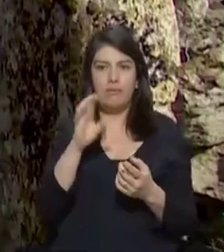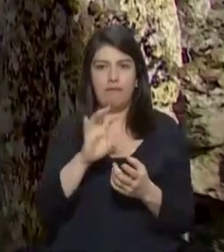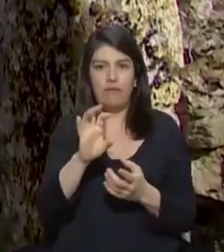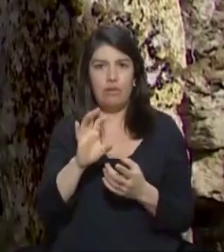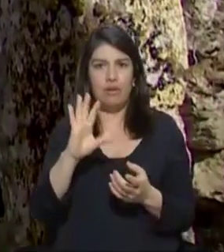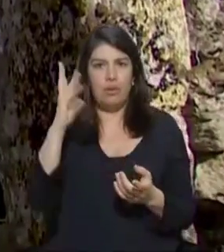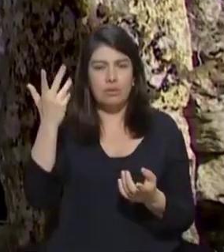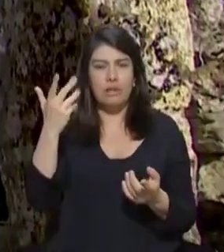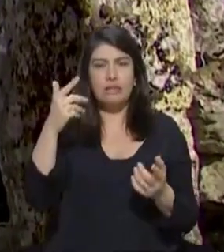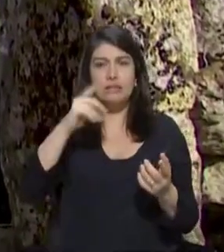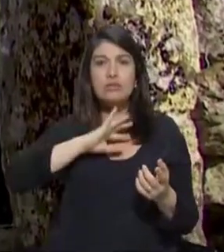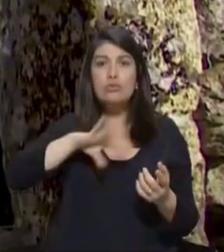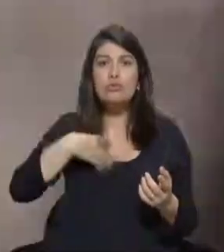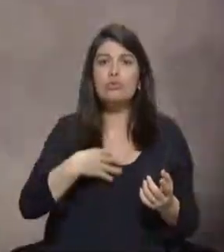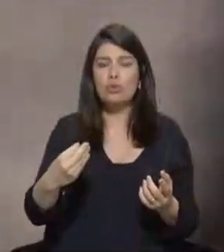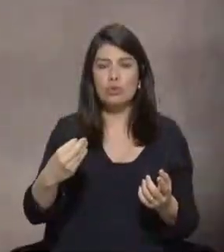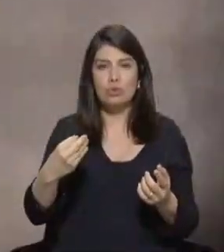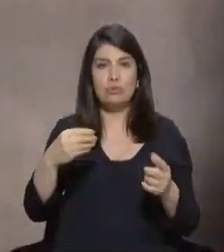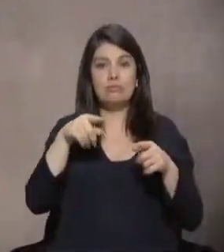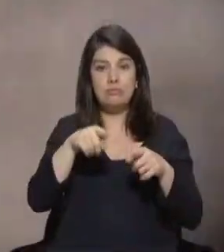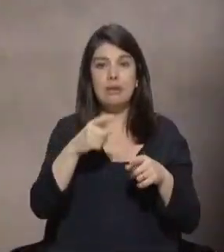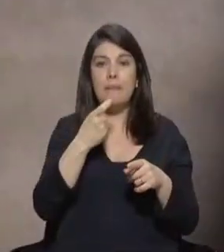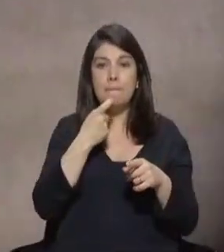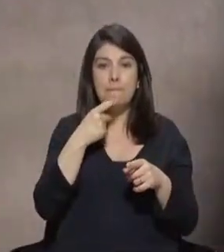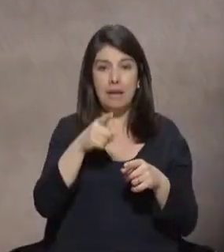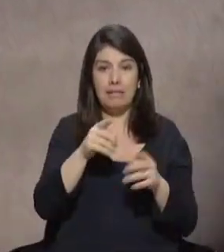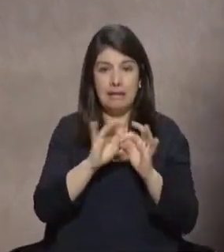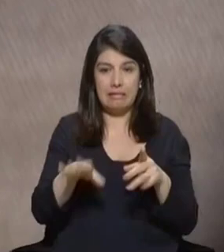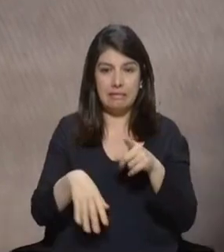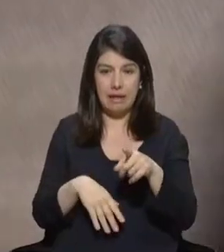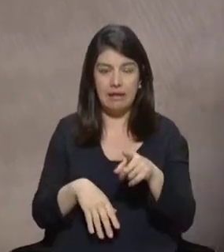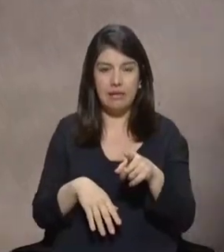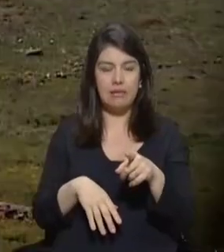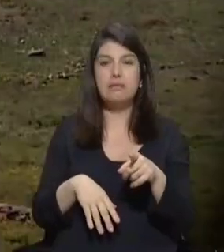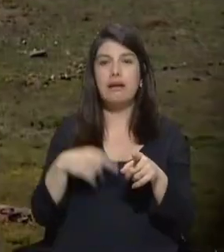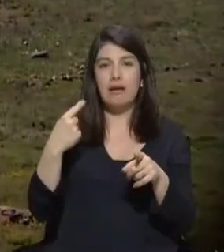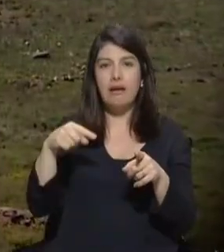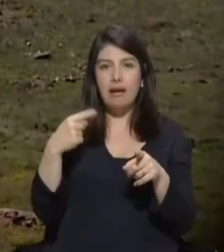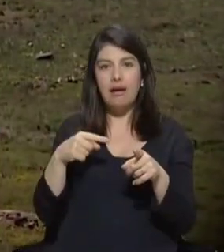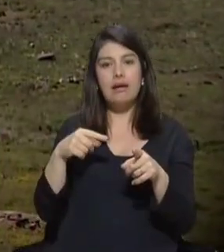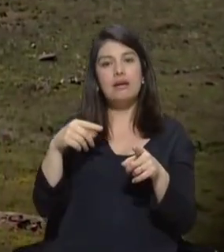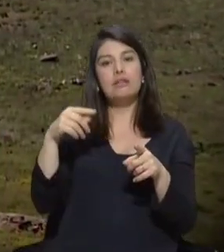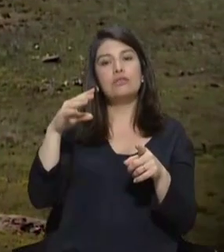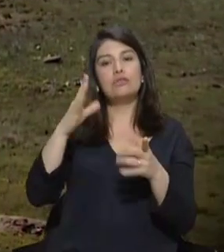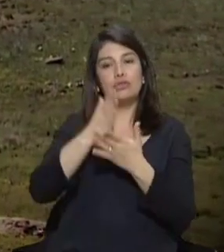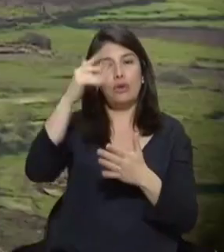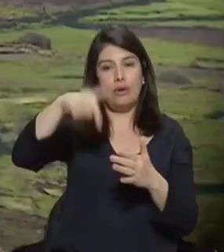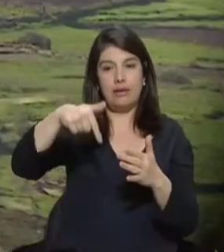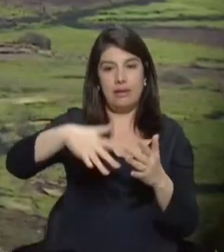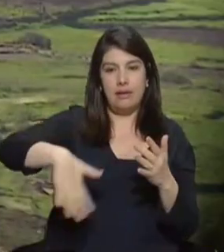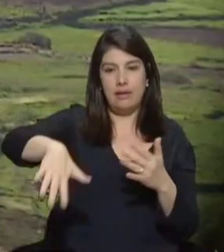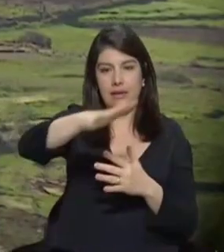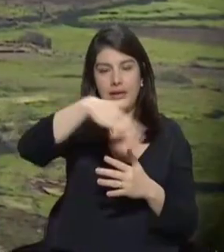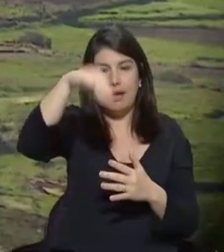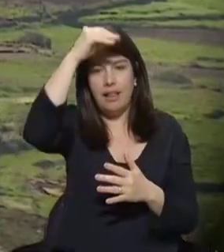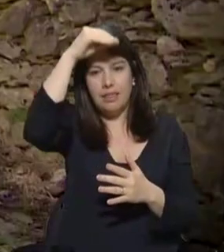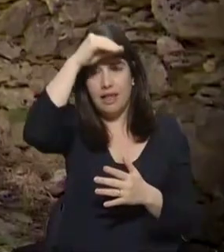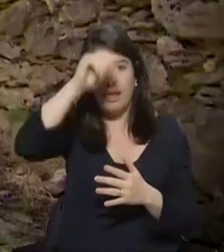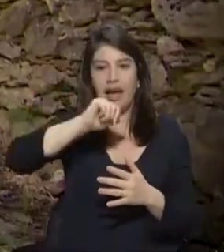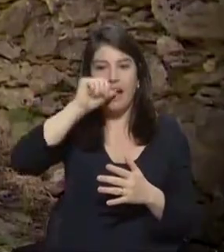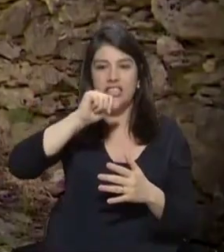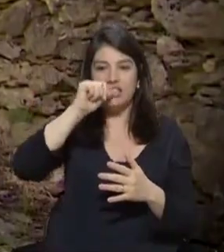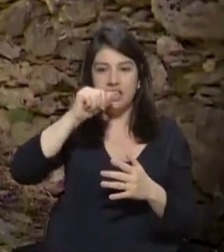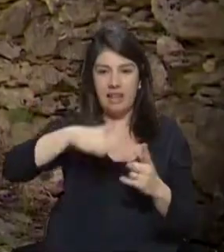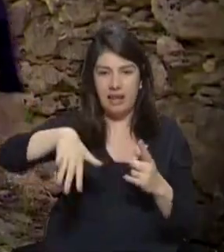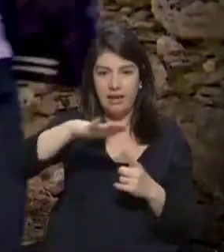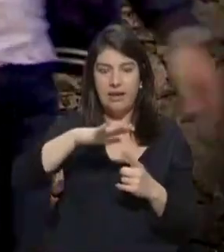Único no mundo. Pedras parideiras como estas só existem na Serra da Freita, aldeia da Castanheira,